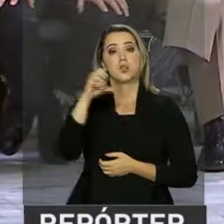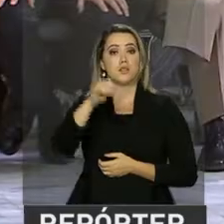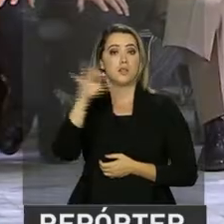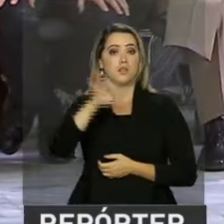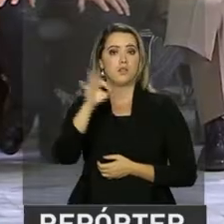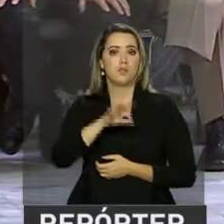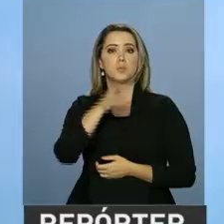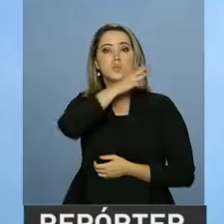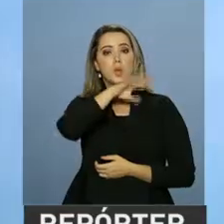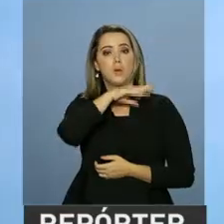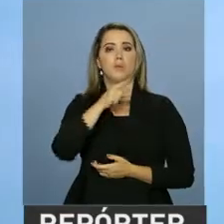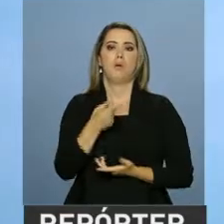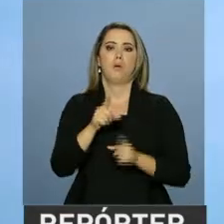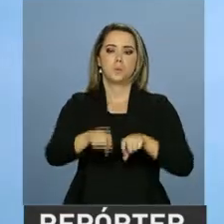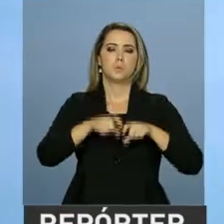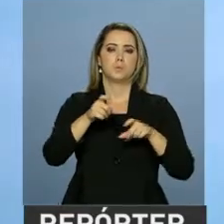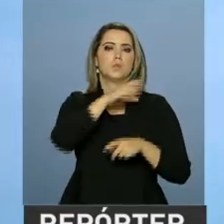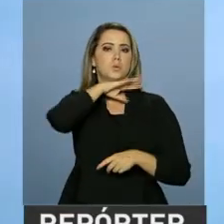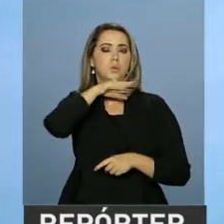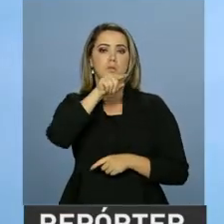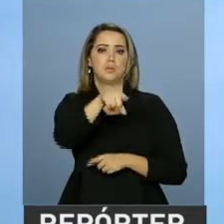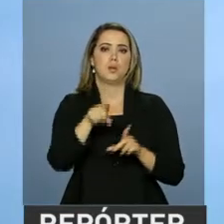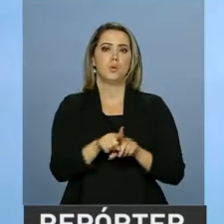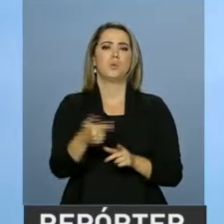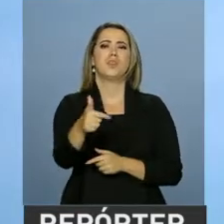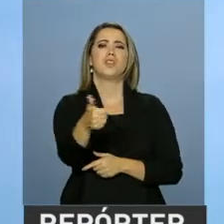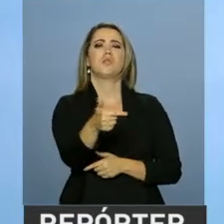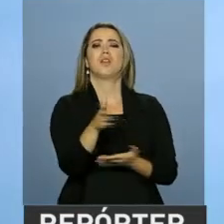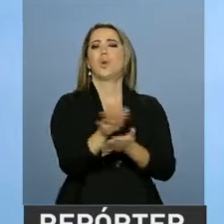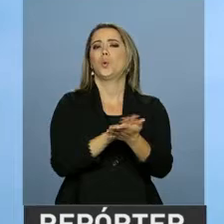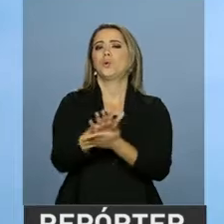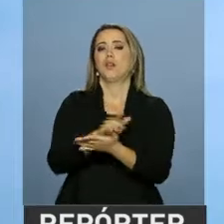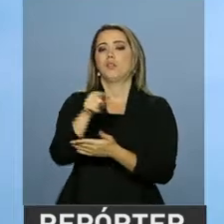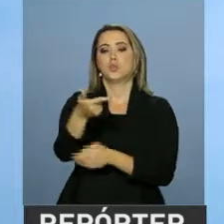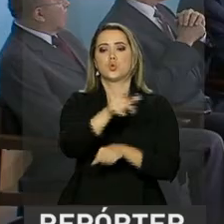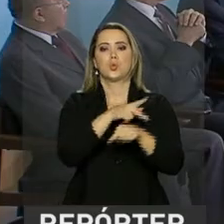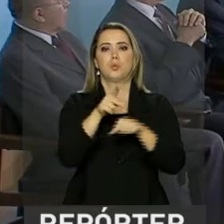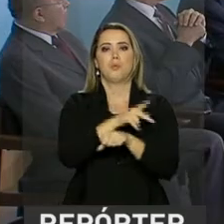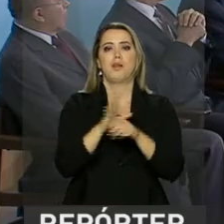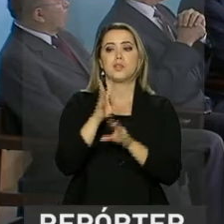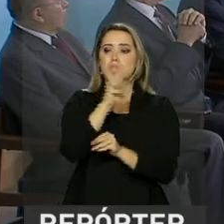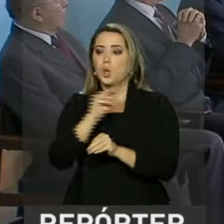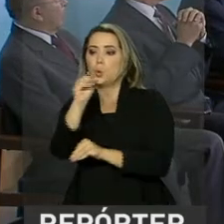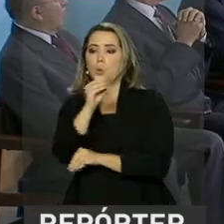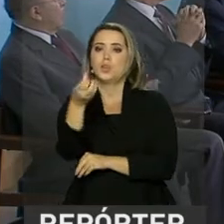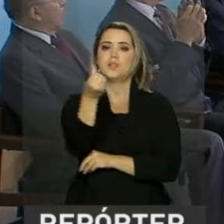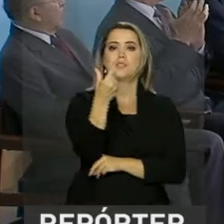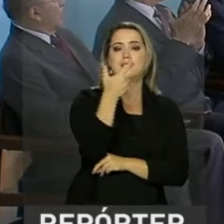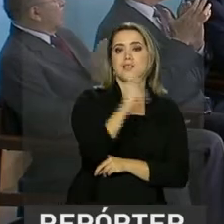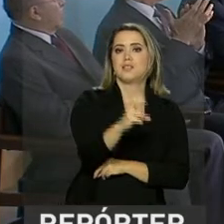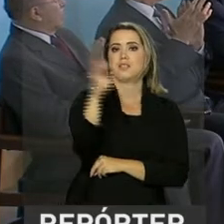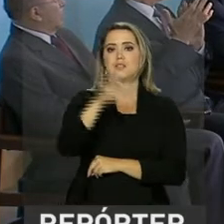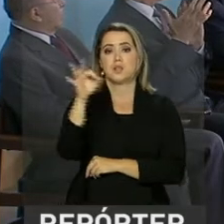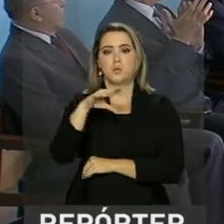17,9% para a pecuária. Nenhum país do mundo preserva 65, 61% das suas